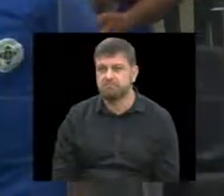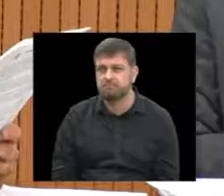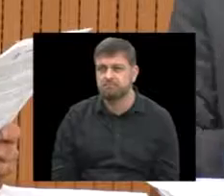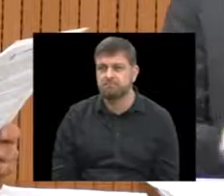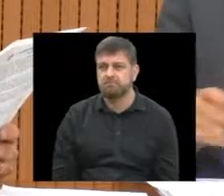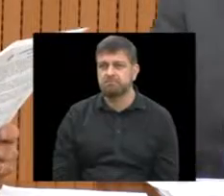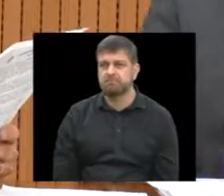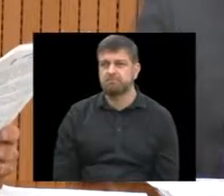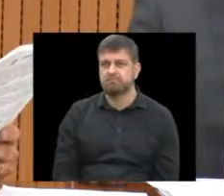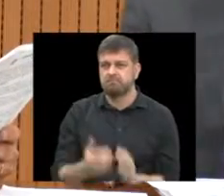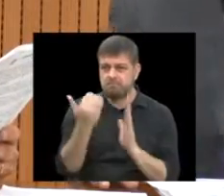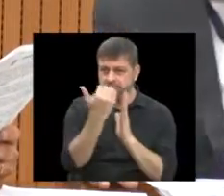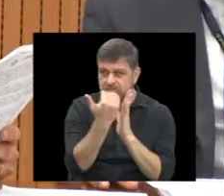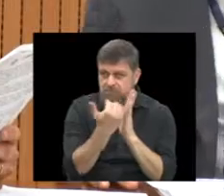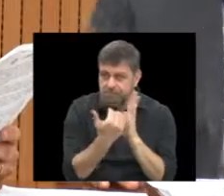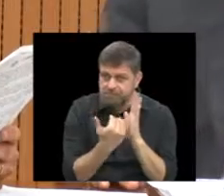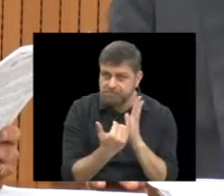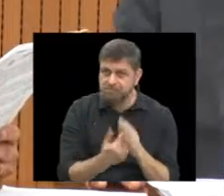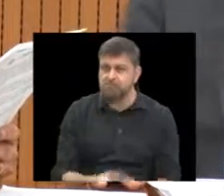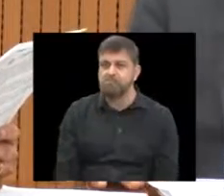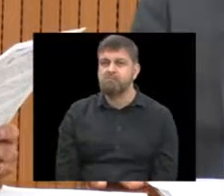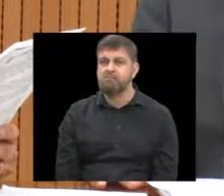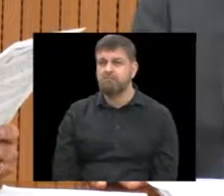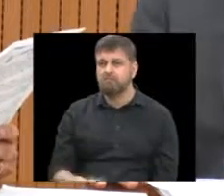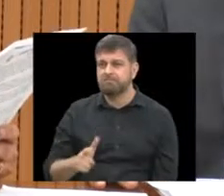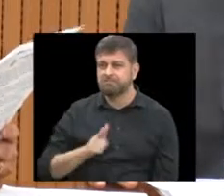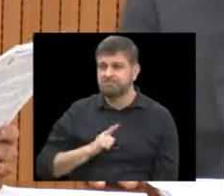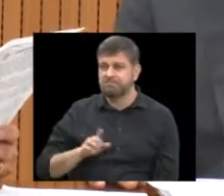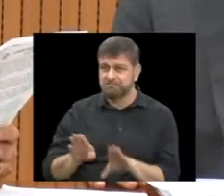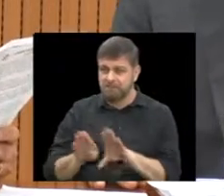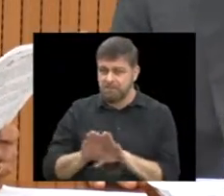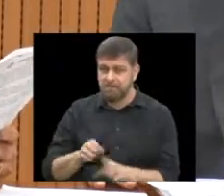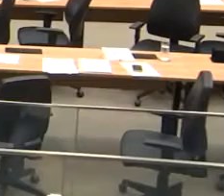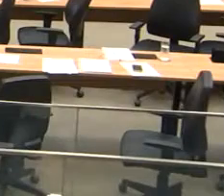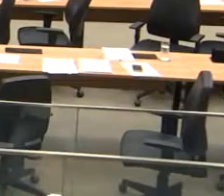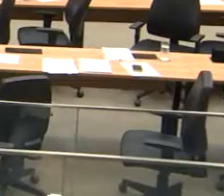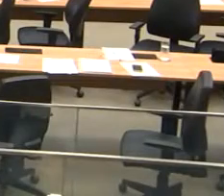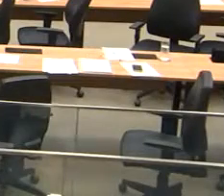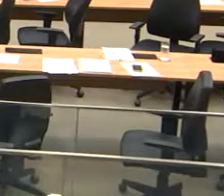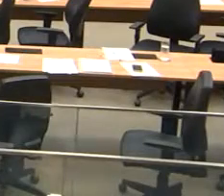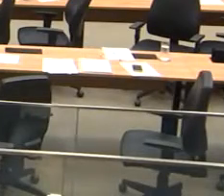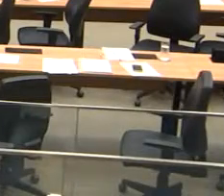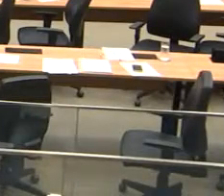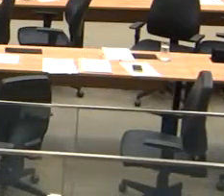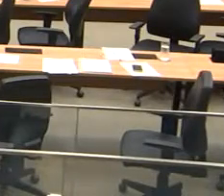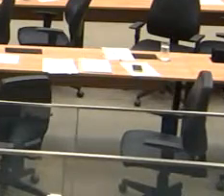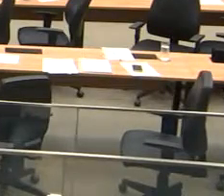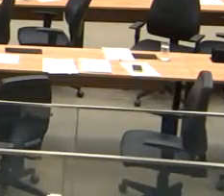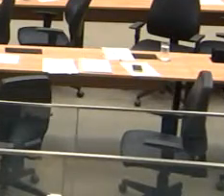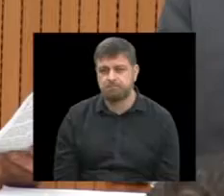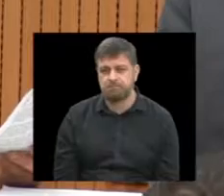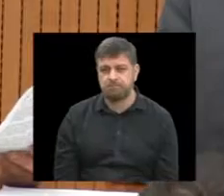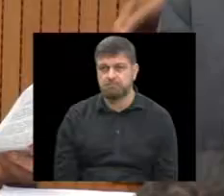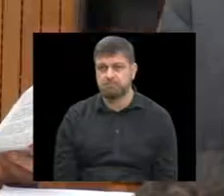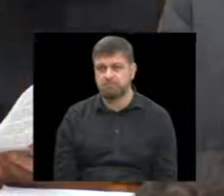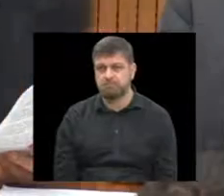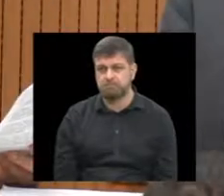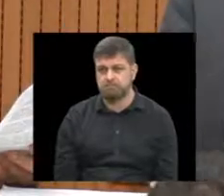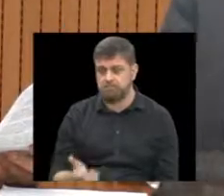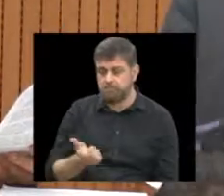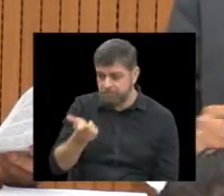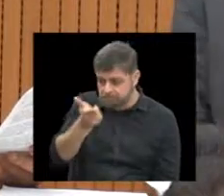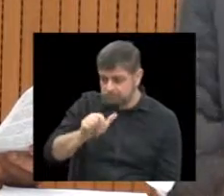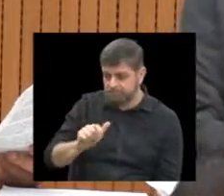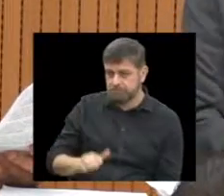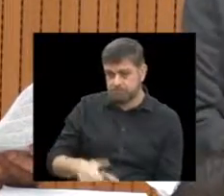no plenário na noite desta segunda-feira para dizer que o Legislativo reconhece o serviço prestado por eles. Quero mais uma